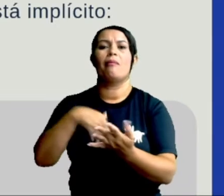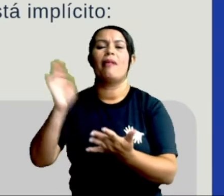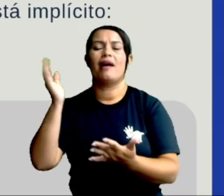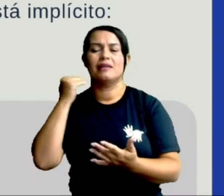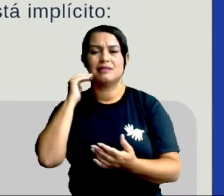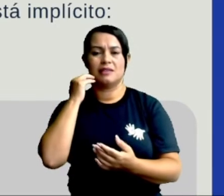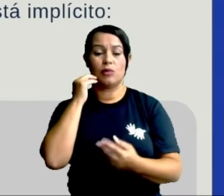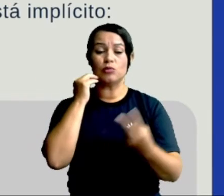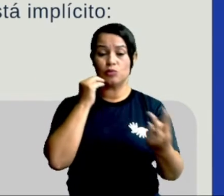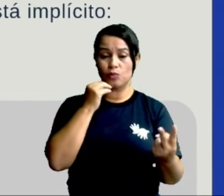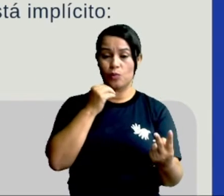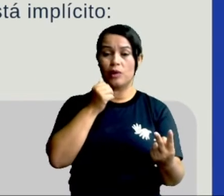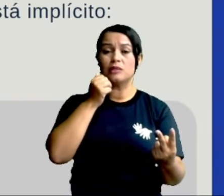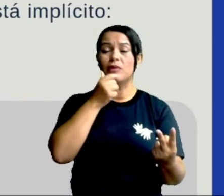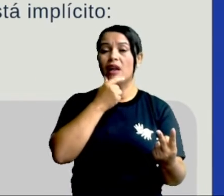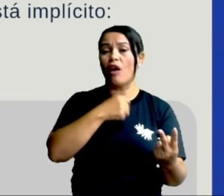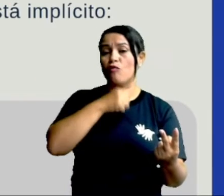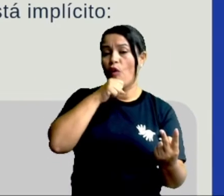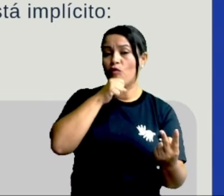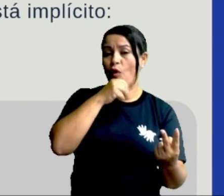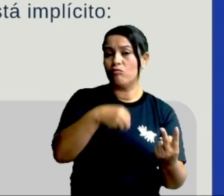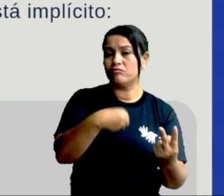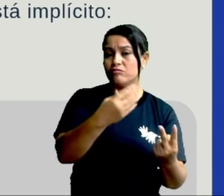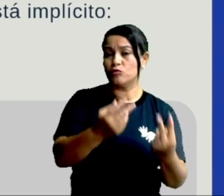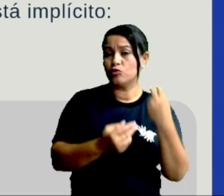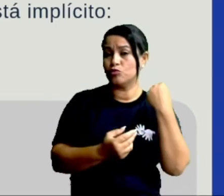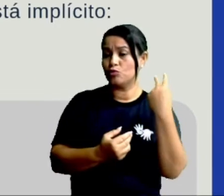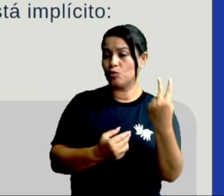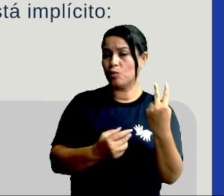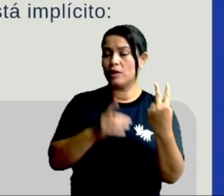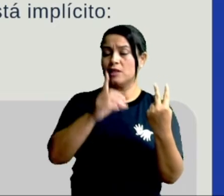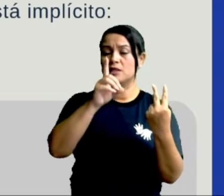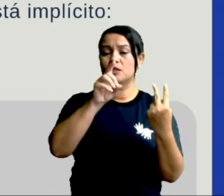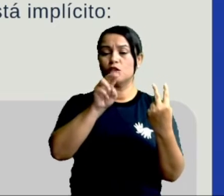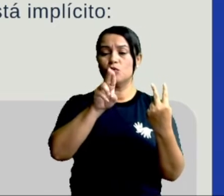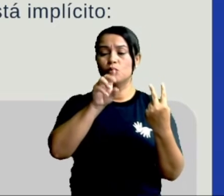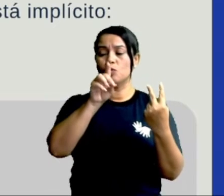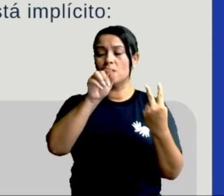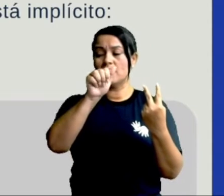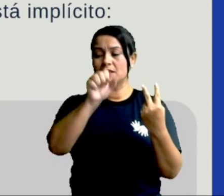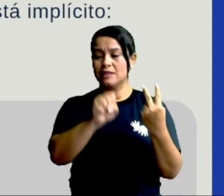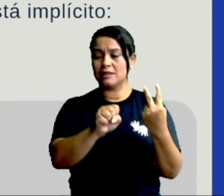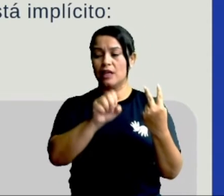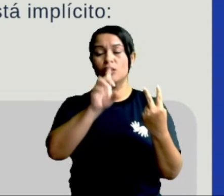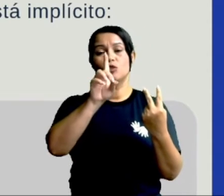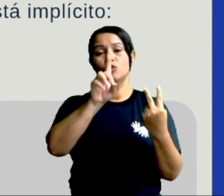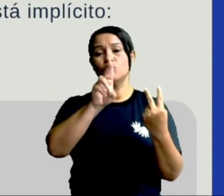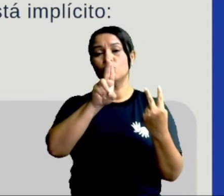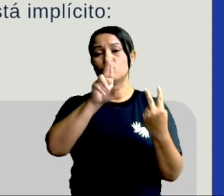são para o seu avô. Veja que a palavra duas, que é um pronome, ok?